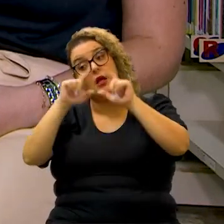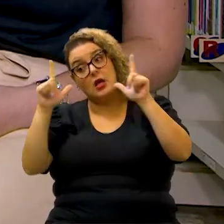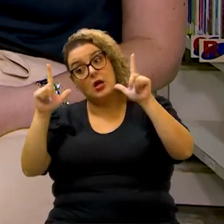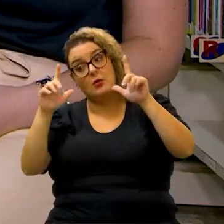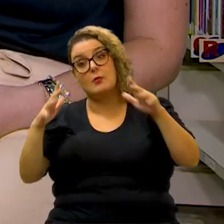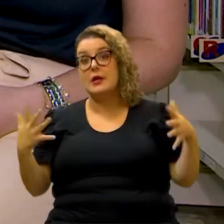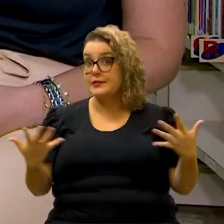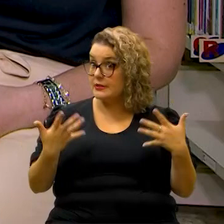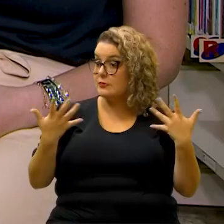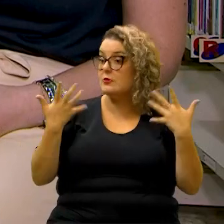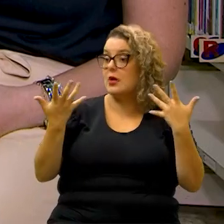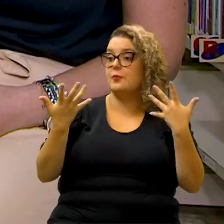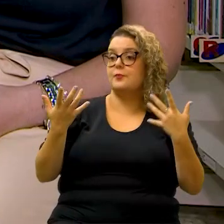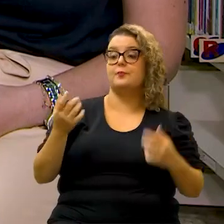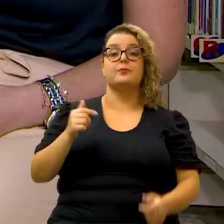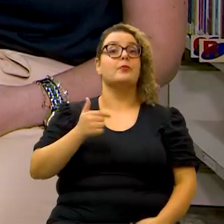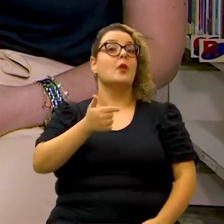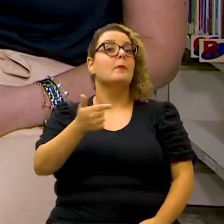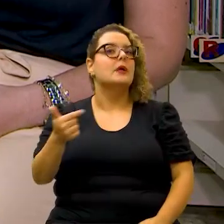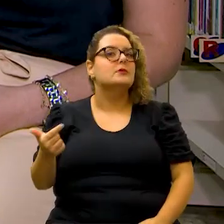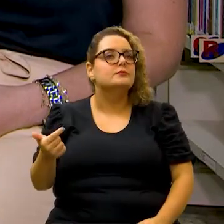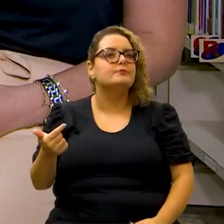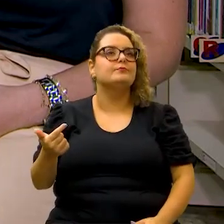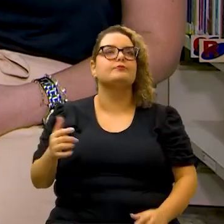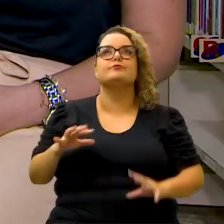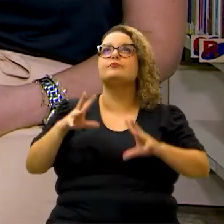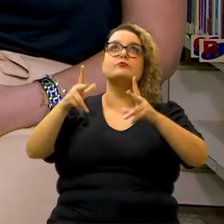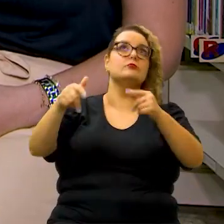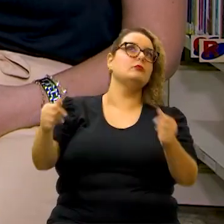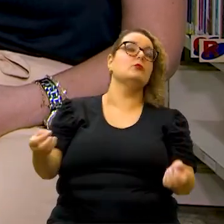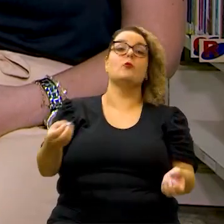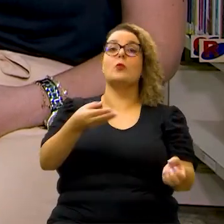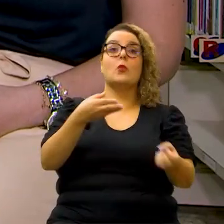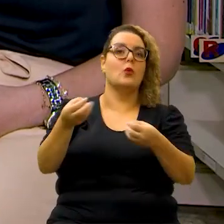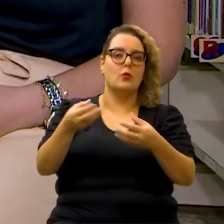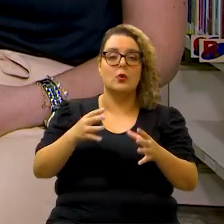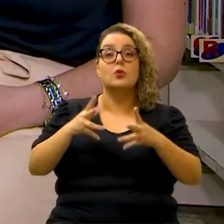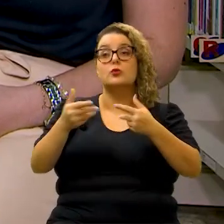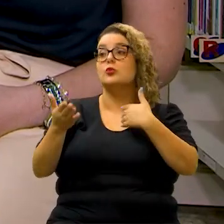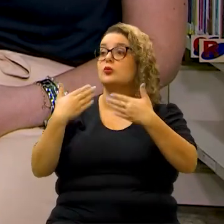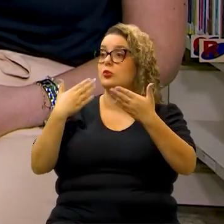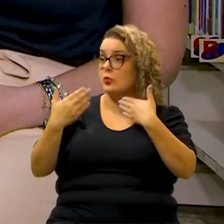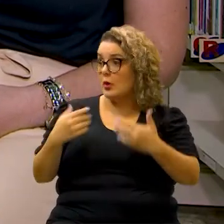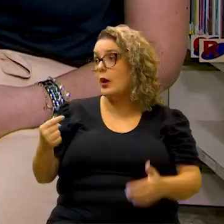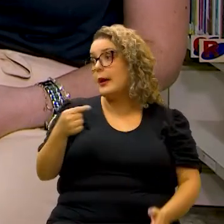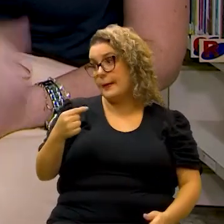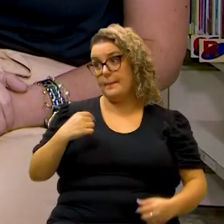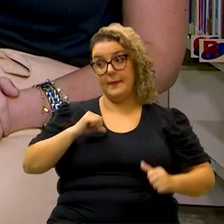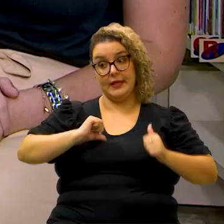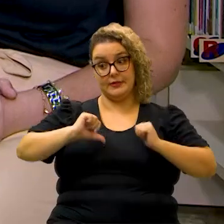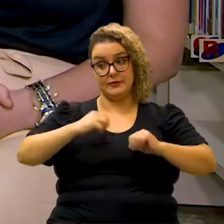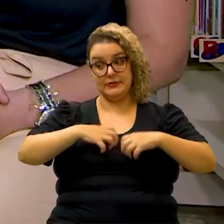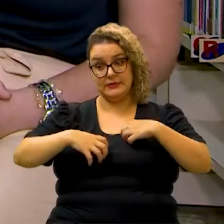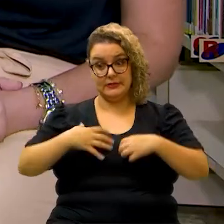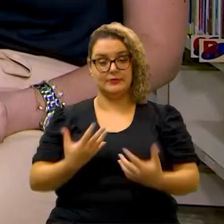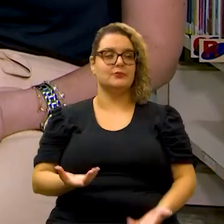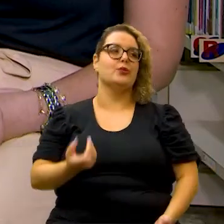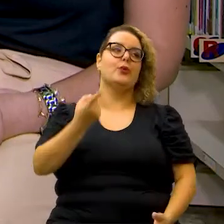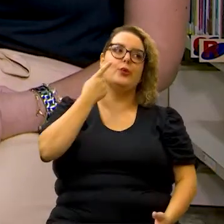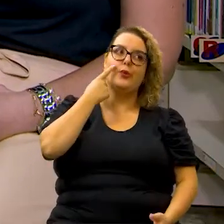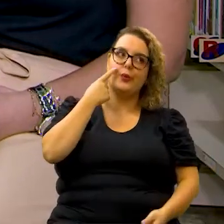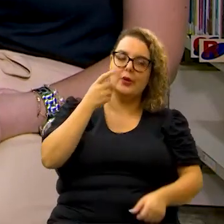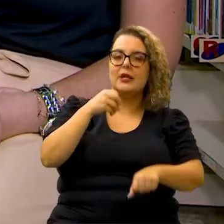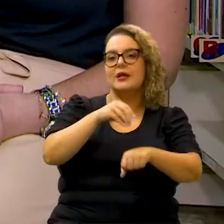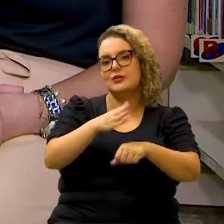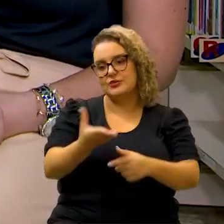eles acordarem mais dispostos, né? Para que não seja tudo muito novo. Então, tudo que é conversado gera menos angústia. Não, olha